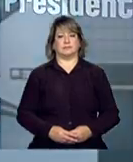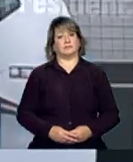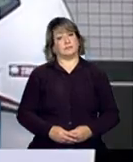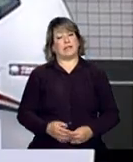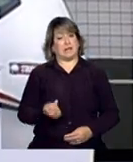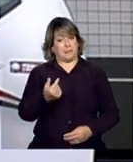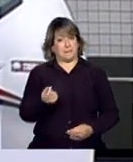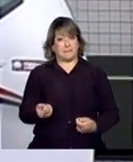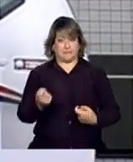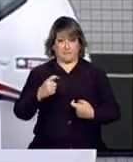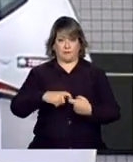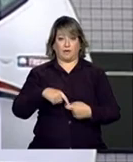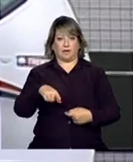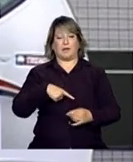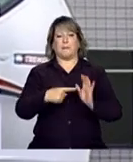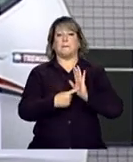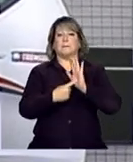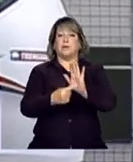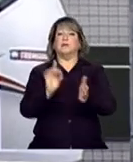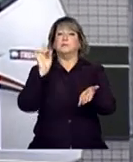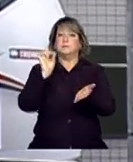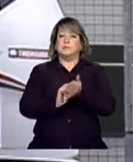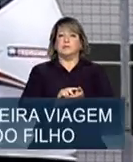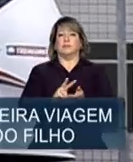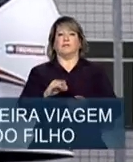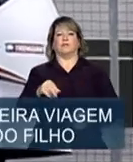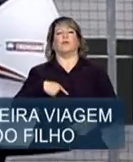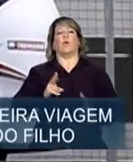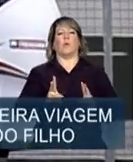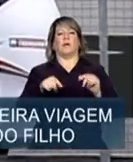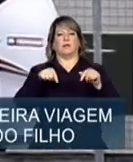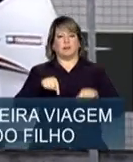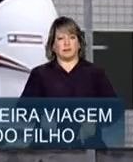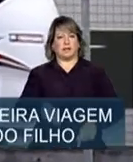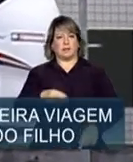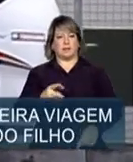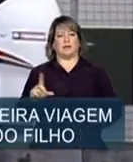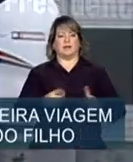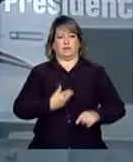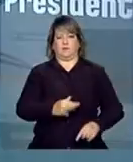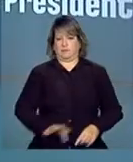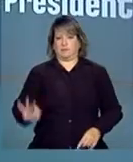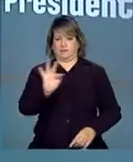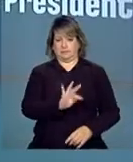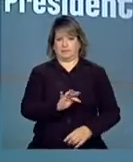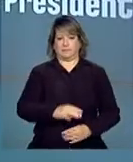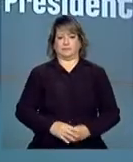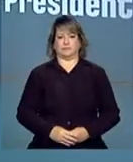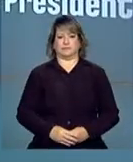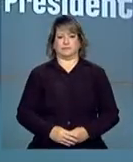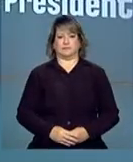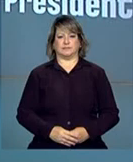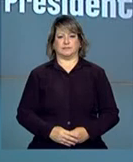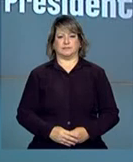Bem, daqui a pouco a gente vai transmitir a cerimônia de inauguração. Continue com a gente na NBR, a TV do Governo Federal.